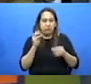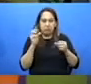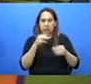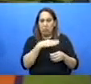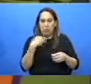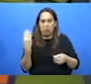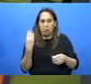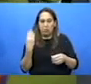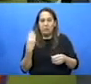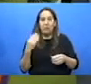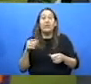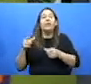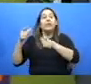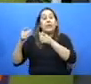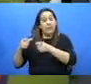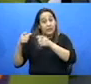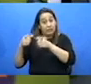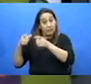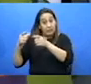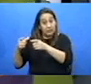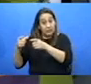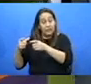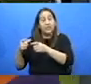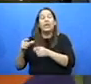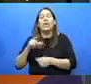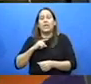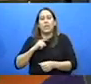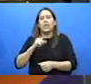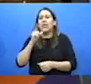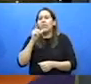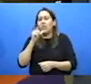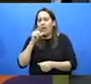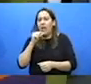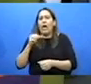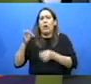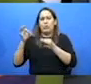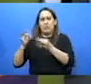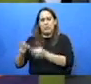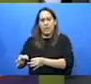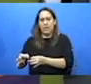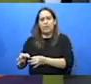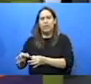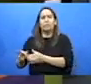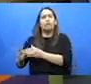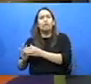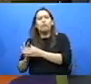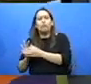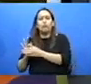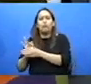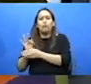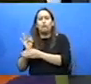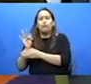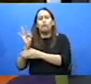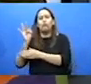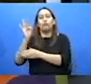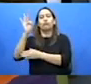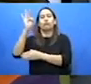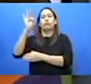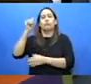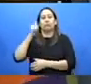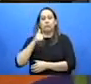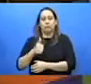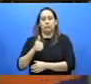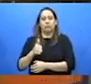germinou. E aquele que recebeu adequadamente a quantidade de água começou a se desenvolver